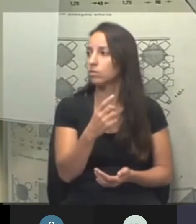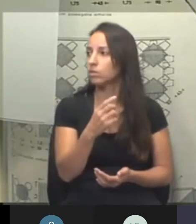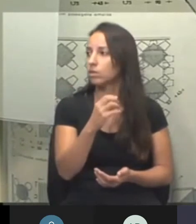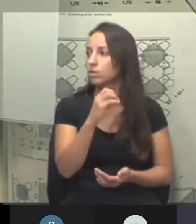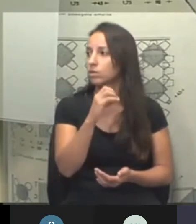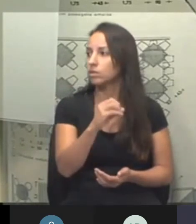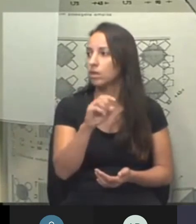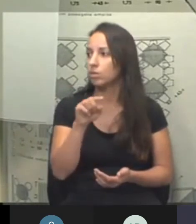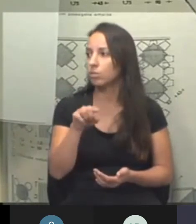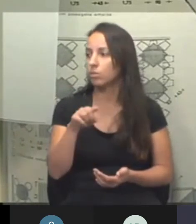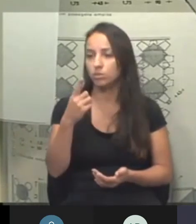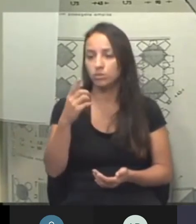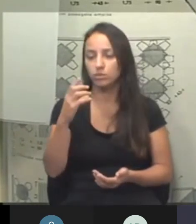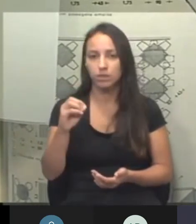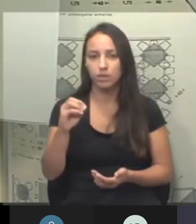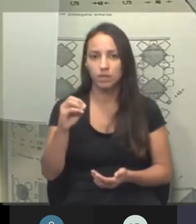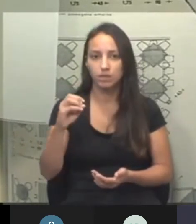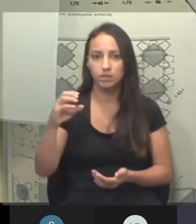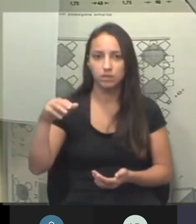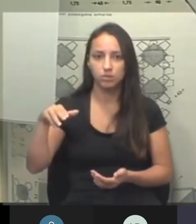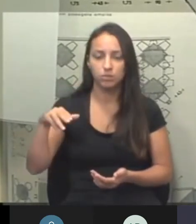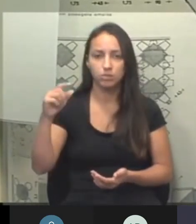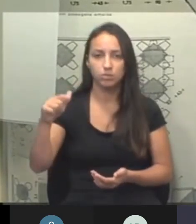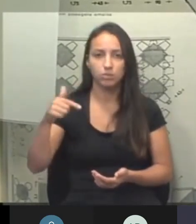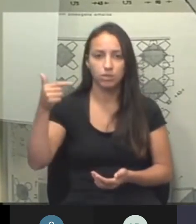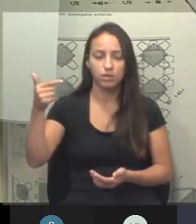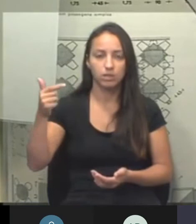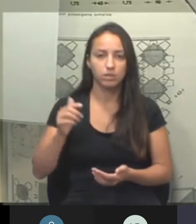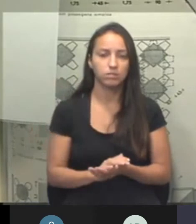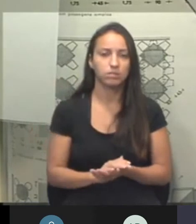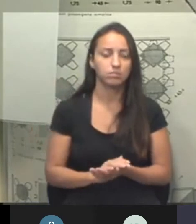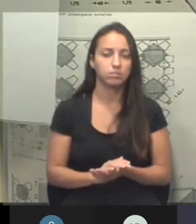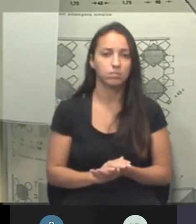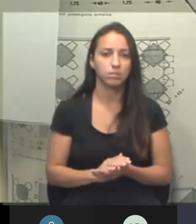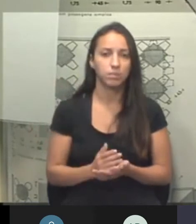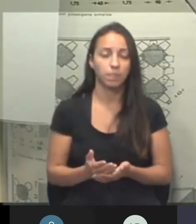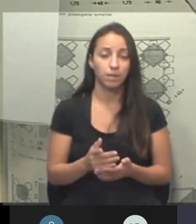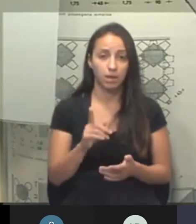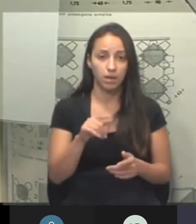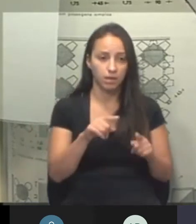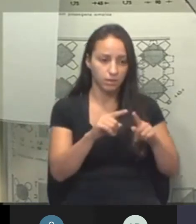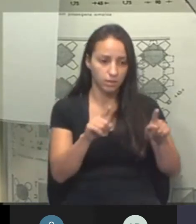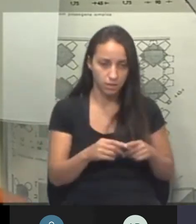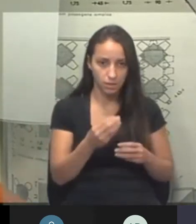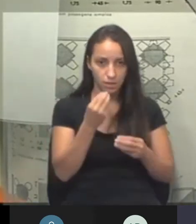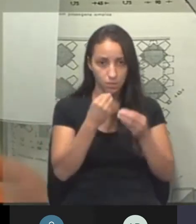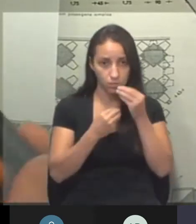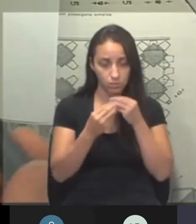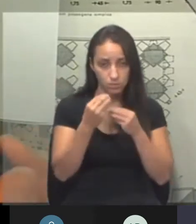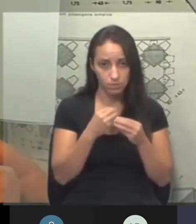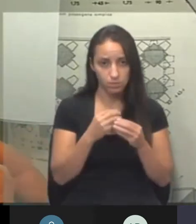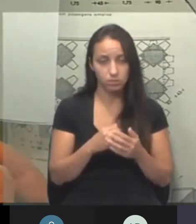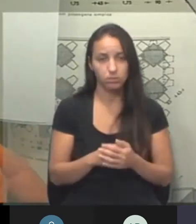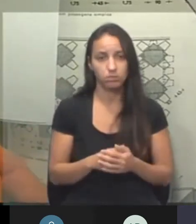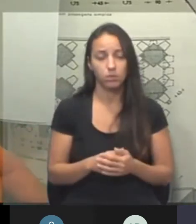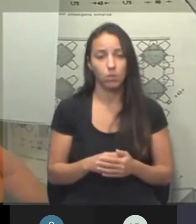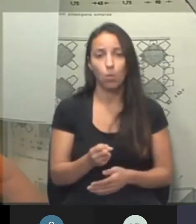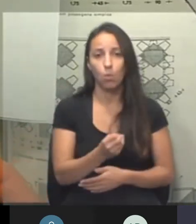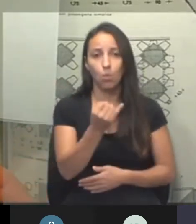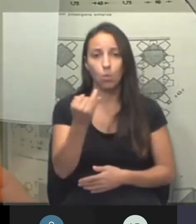10,10 metros quadrados por aluno, ou seja, 10 centímetros quadrados por aluno. Isso seria da cozinha, tá ok? Então, quer dizer, quantos